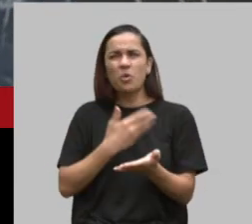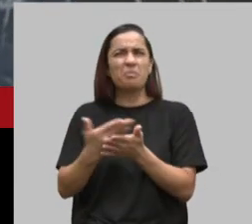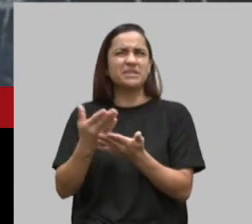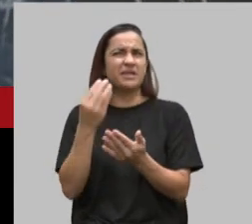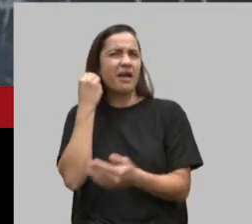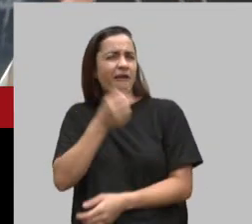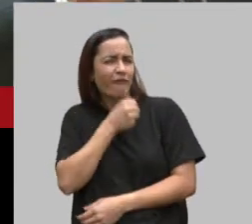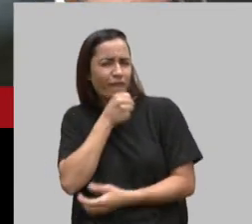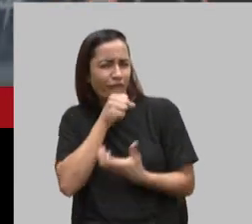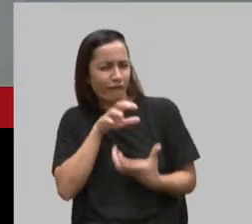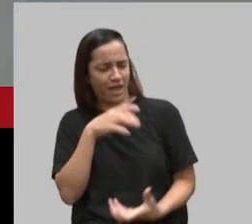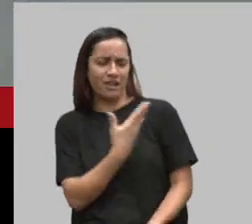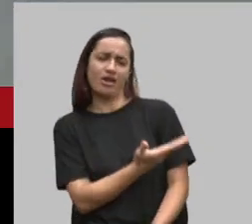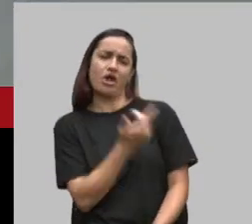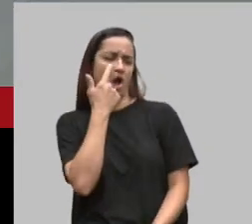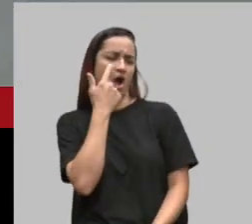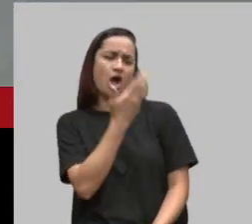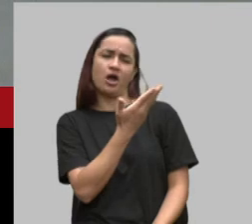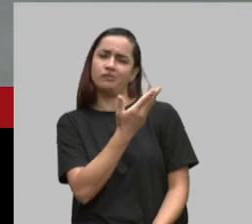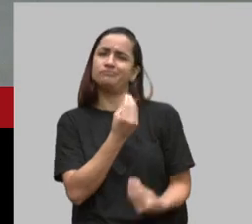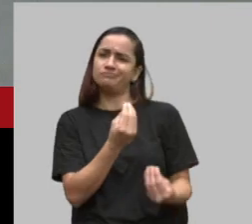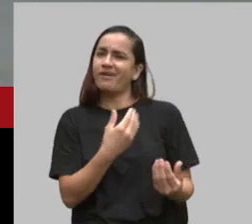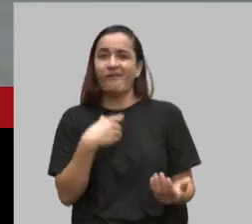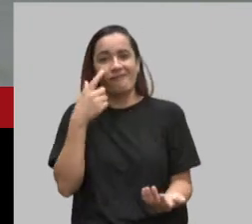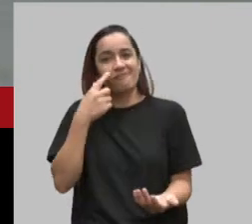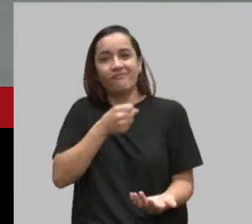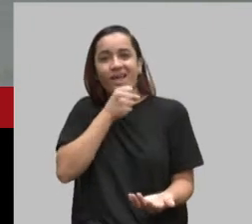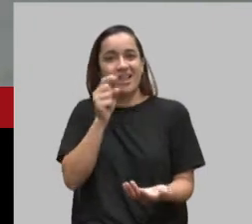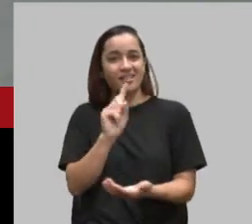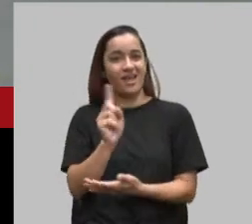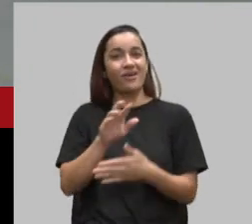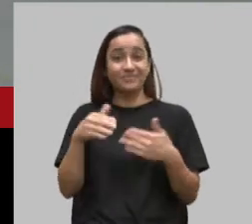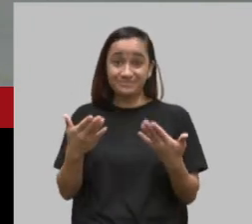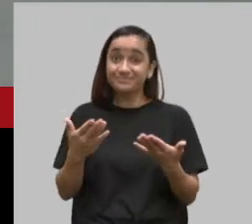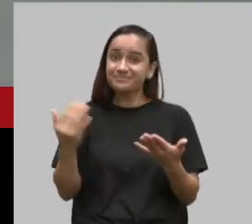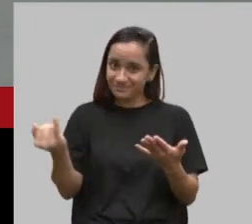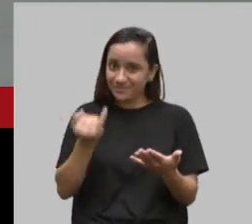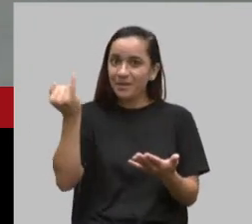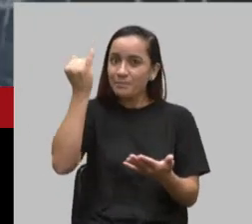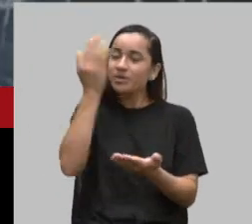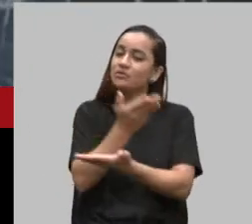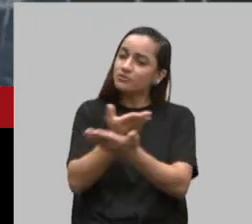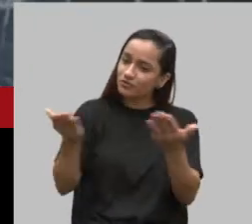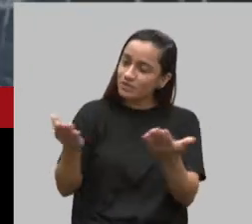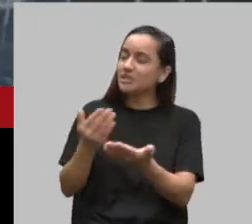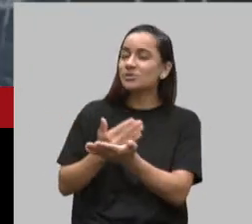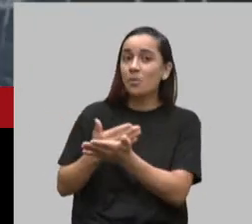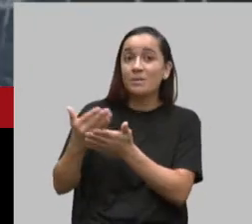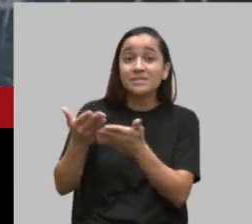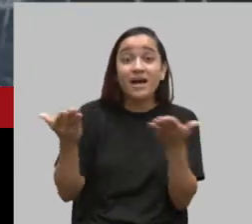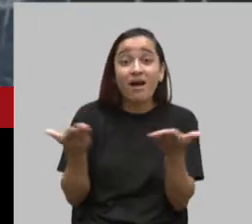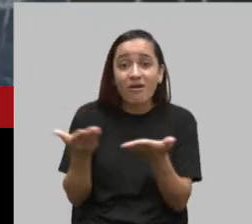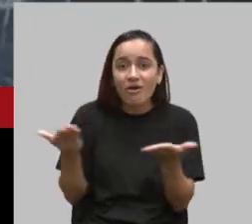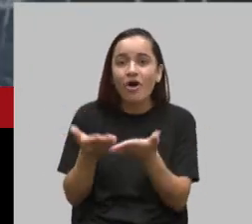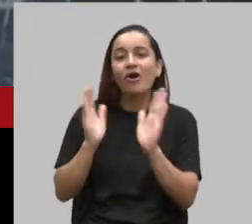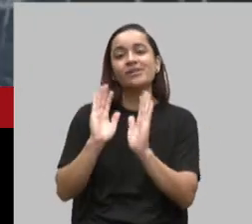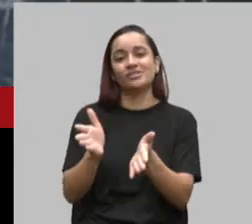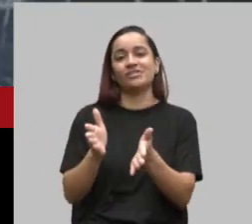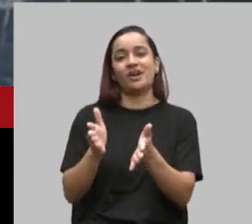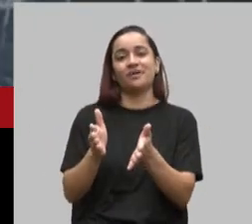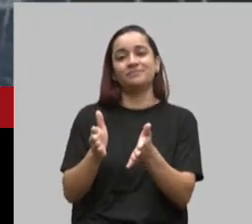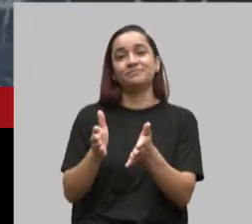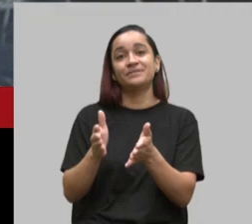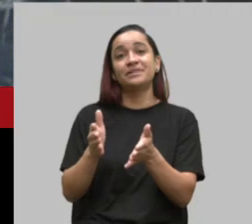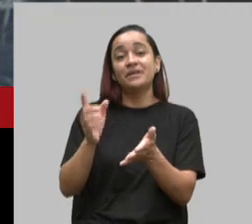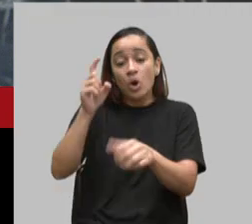né melhor fase né então é importante que vocês comecem agora desde já chegou o